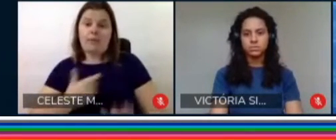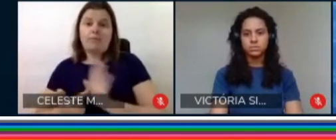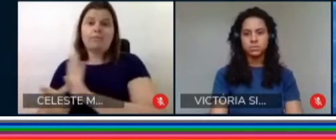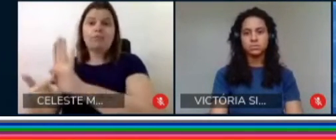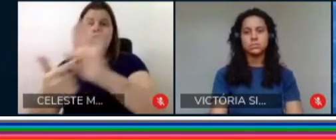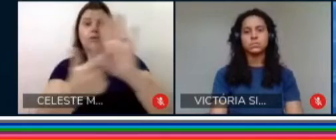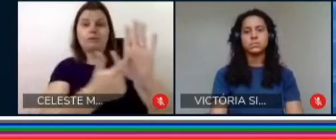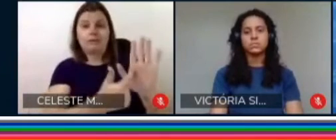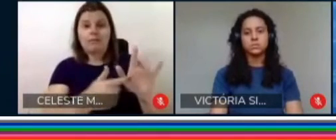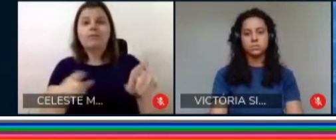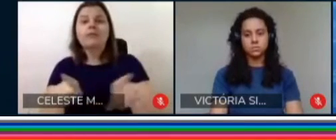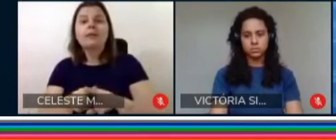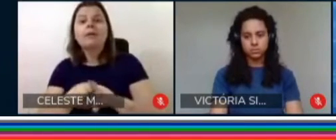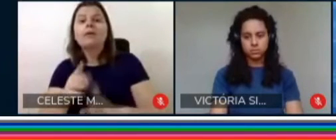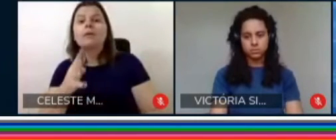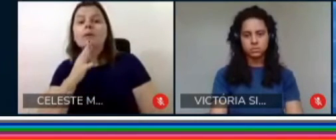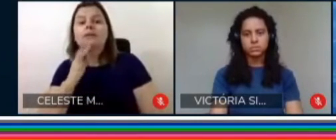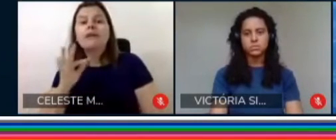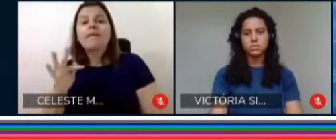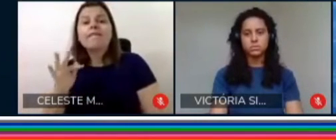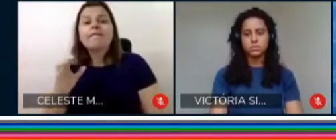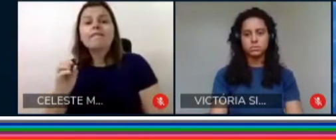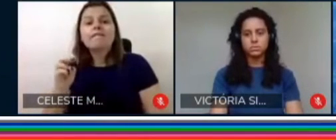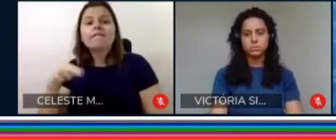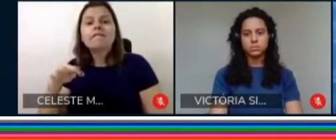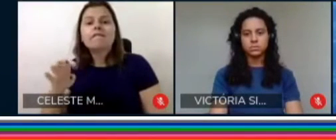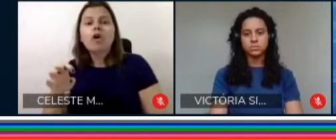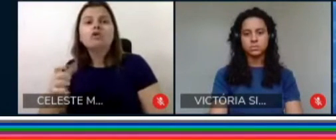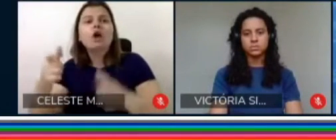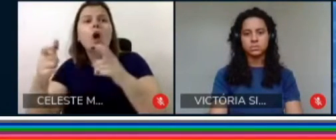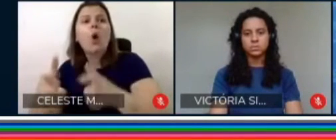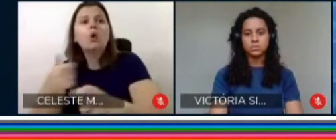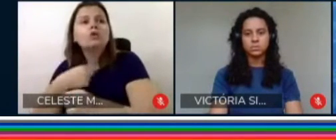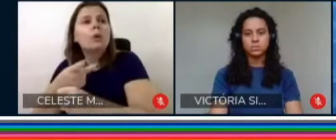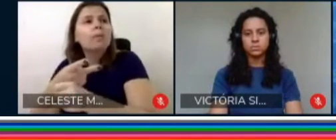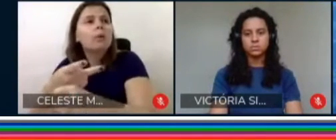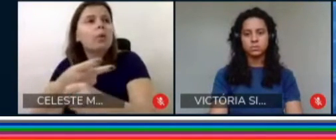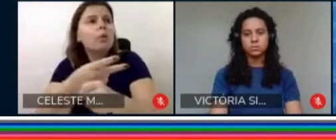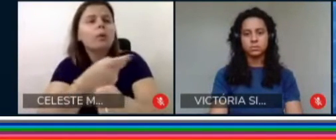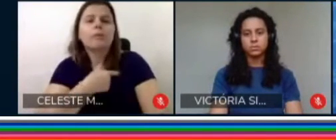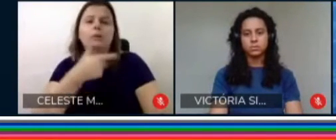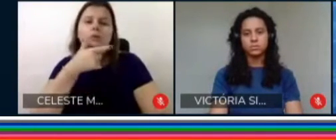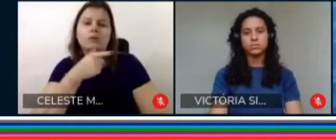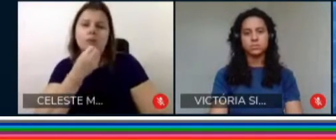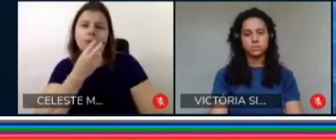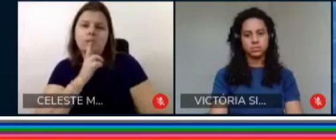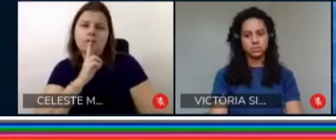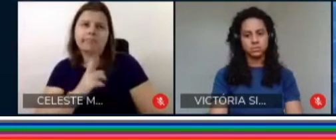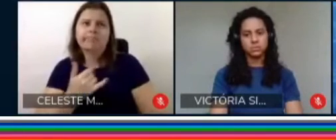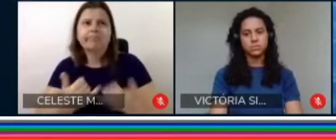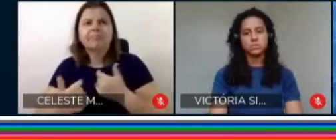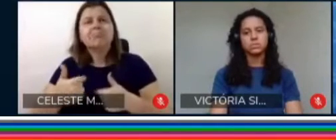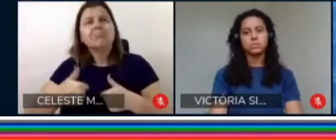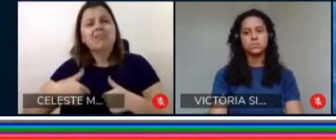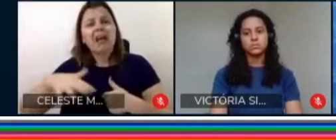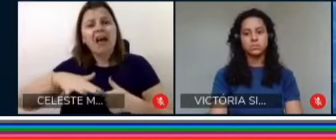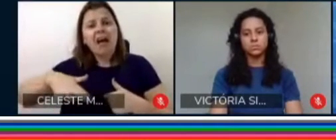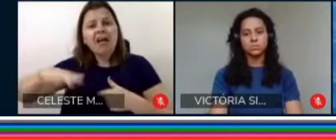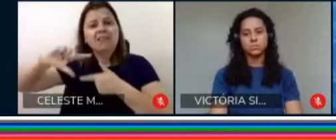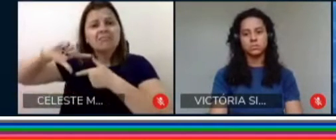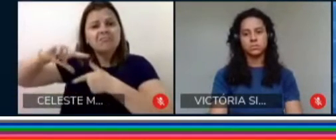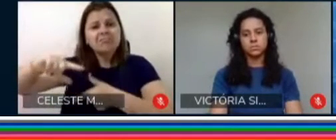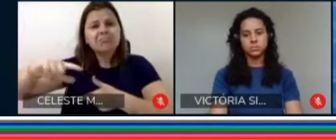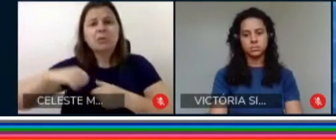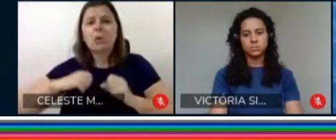informação, saber onde é que eu procuro para ter o resultado efetivamente. Minha área é uma área tradicional, eu posso continuar nos livros e vai dar